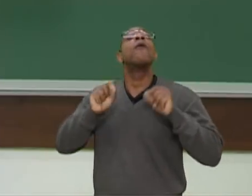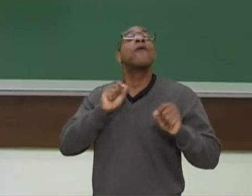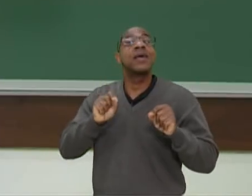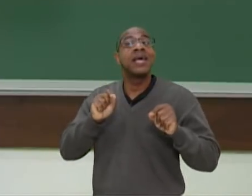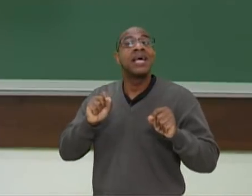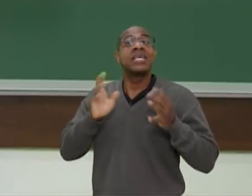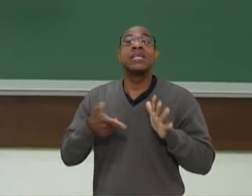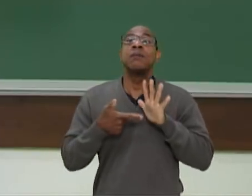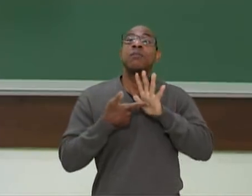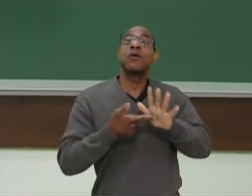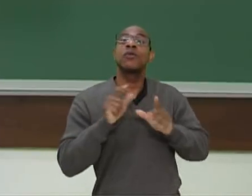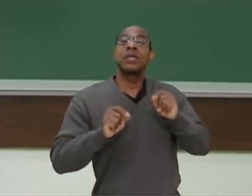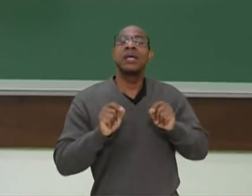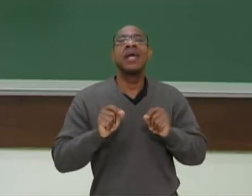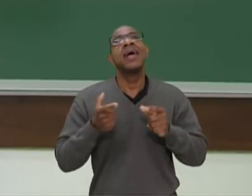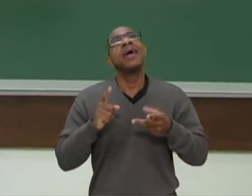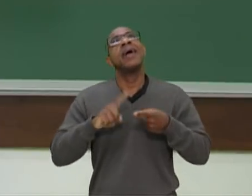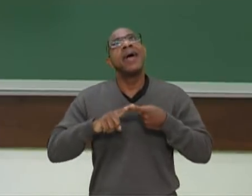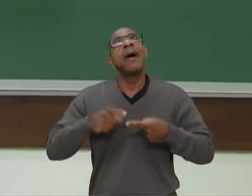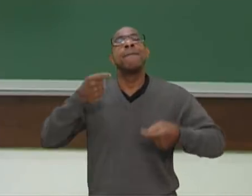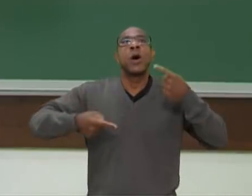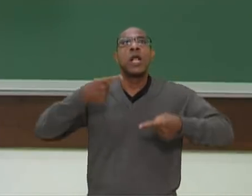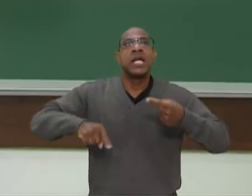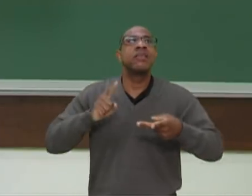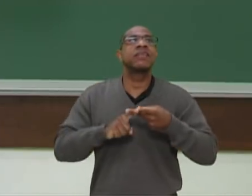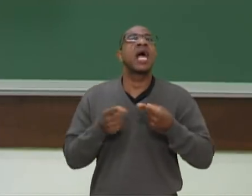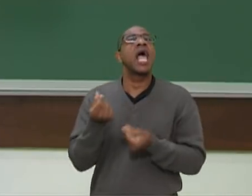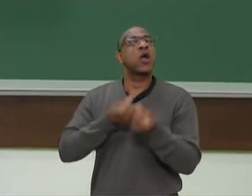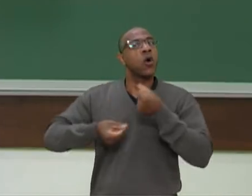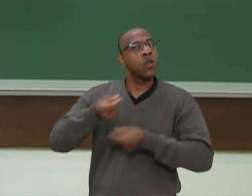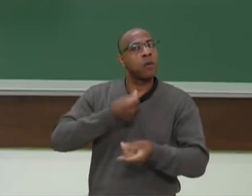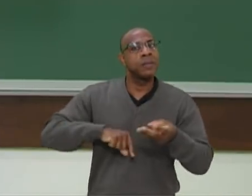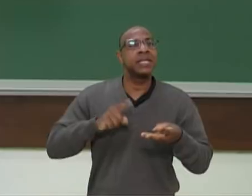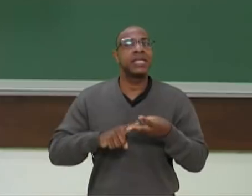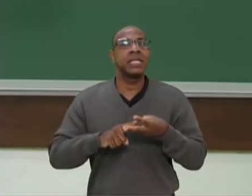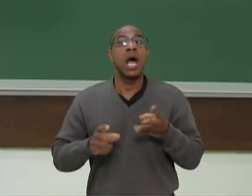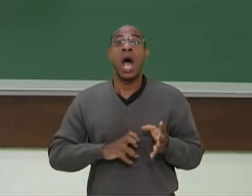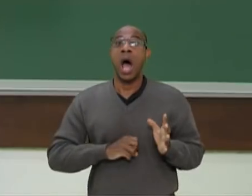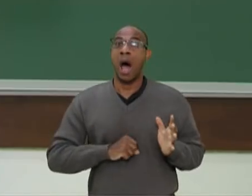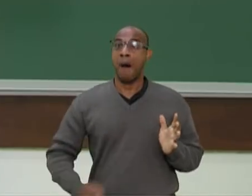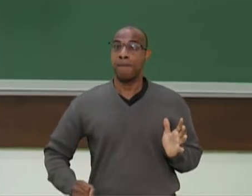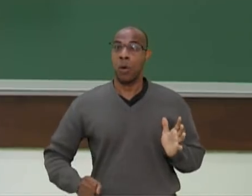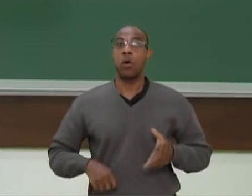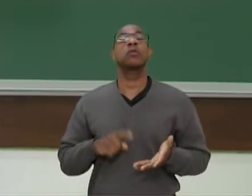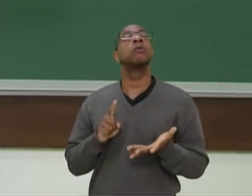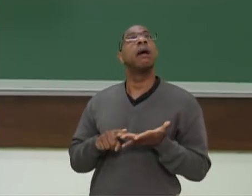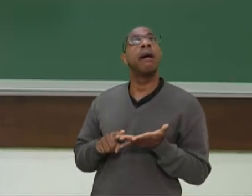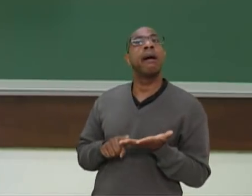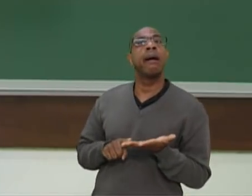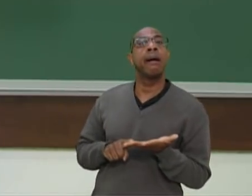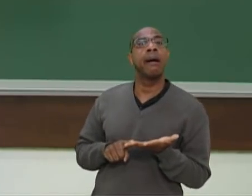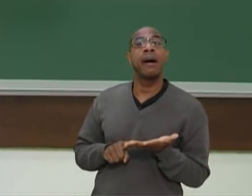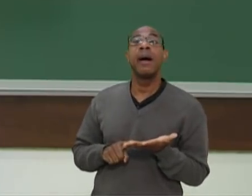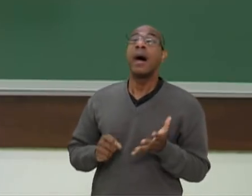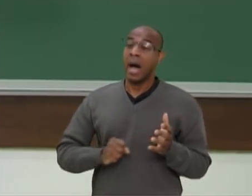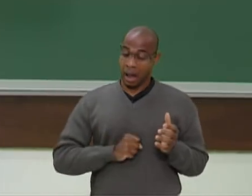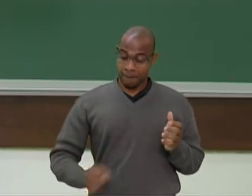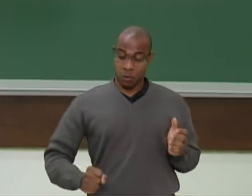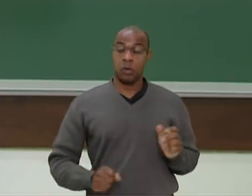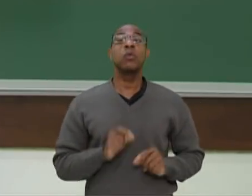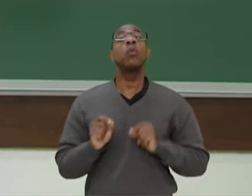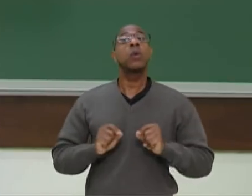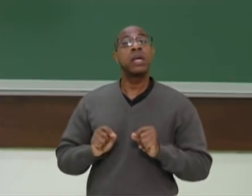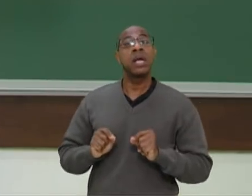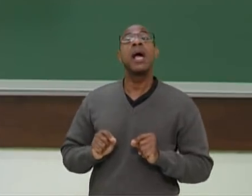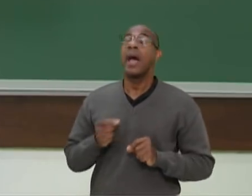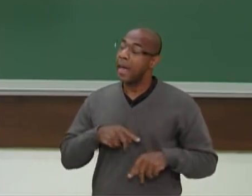ser abordados é a política, a economia. Por exemplo, o aborto, né? O aborto é um tema que também é